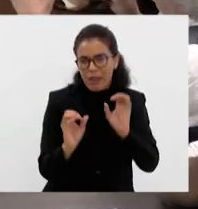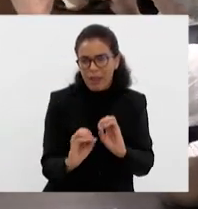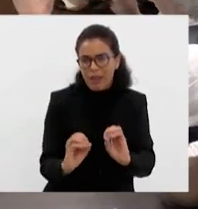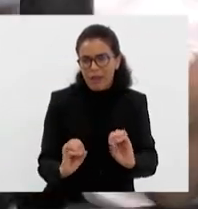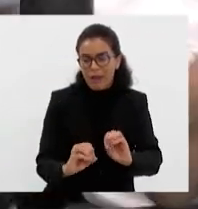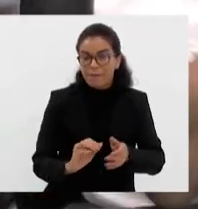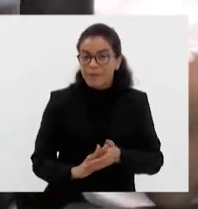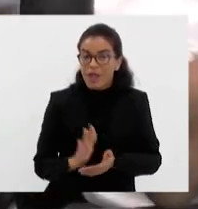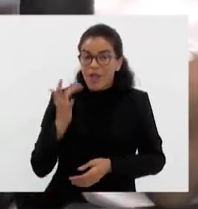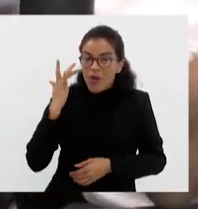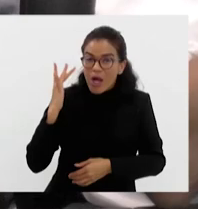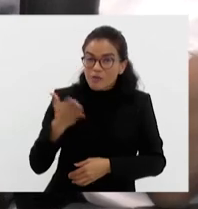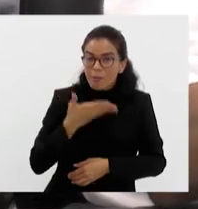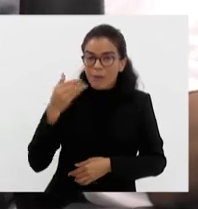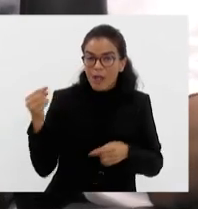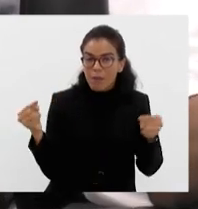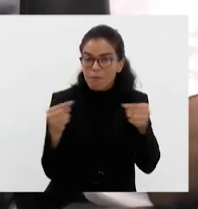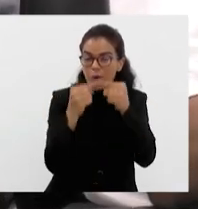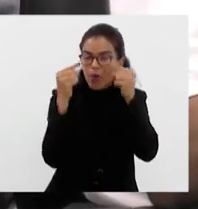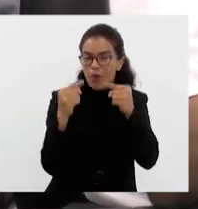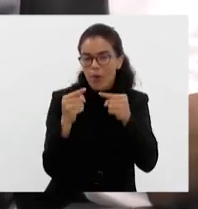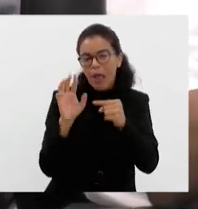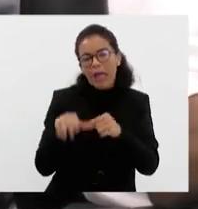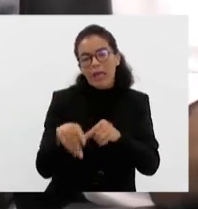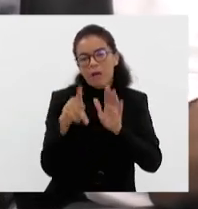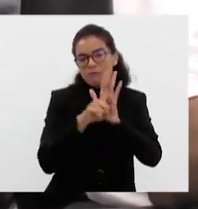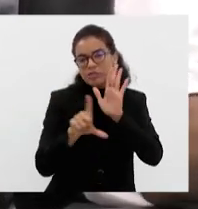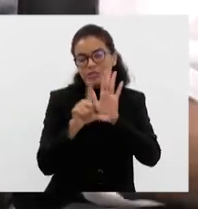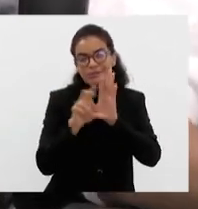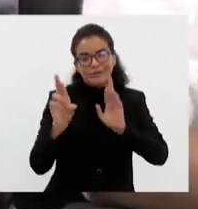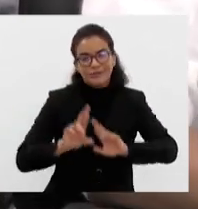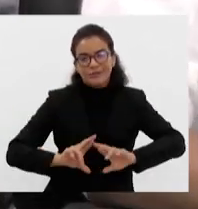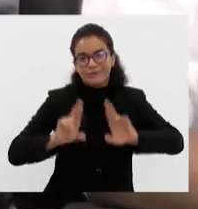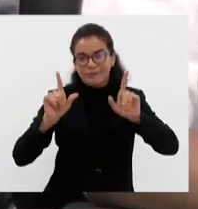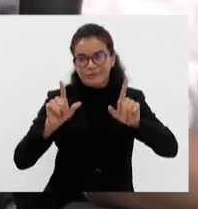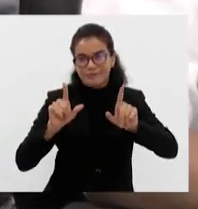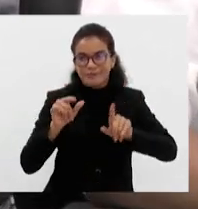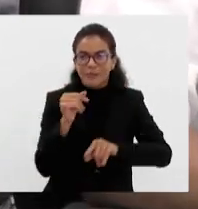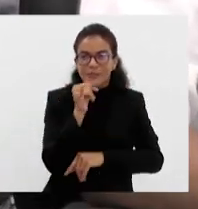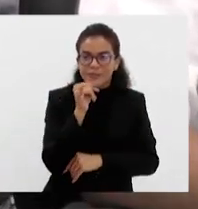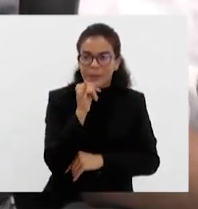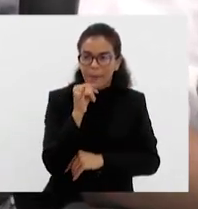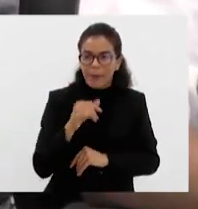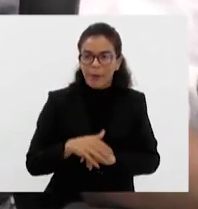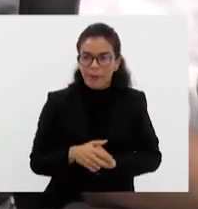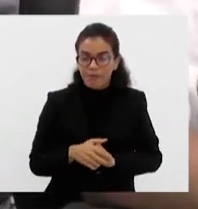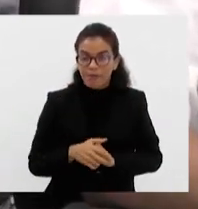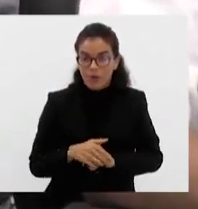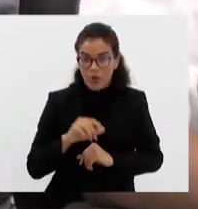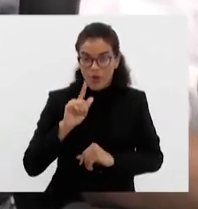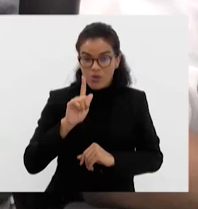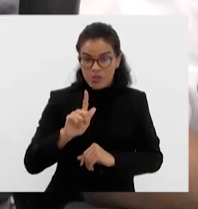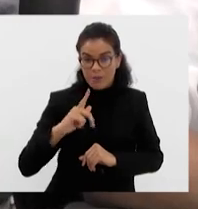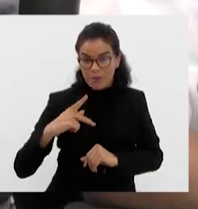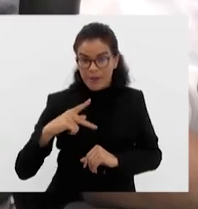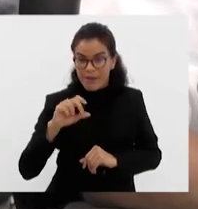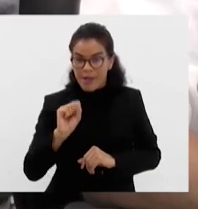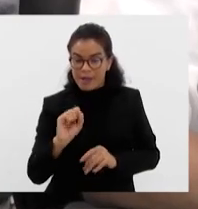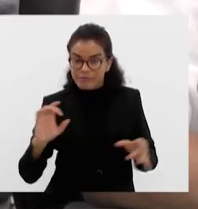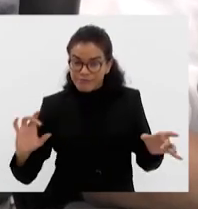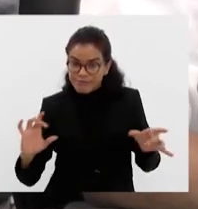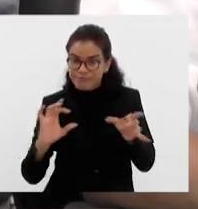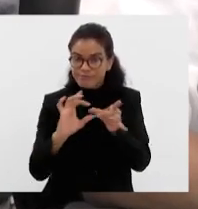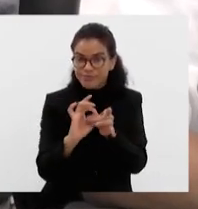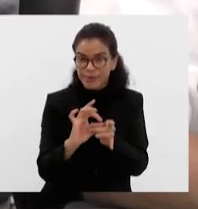mais adequado, mas aí já seria um projeto completamente diferente. É dizer que... esses GPS fossem